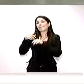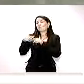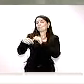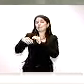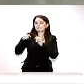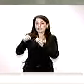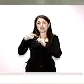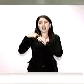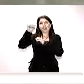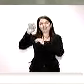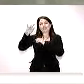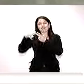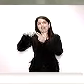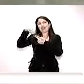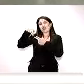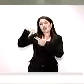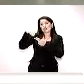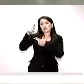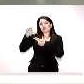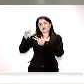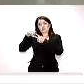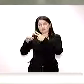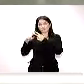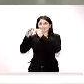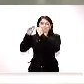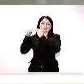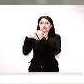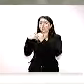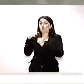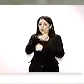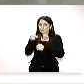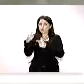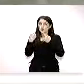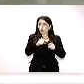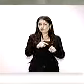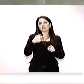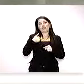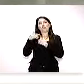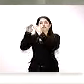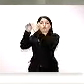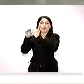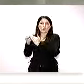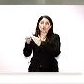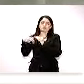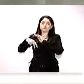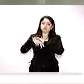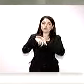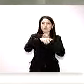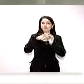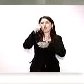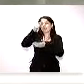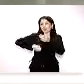contrariamente e o meu voto acompanha os órgãos da casa pela irregularidade